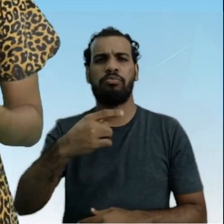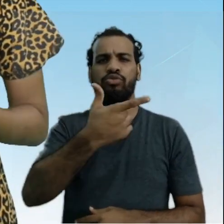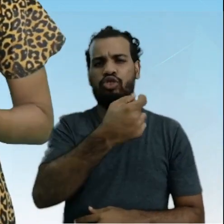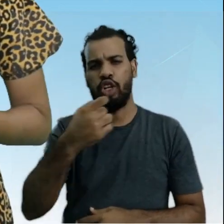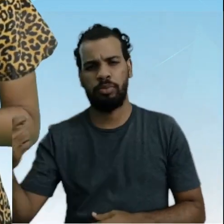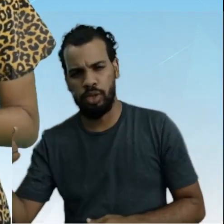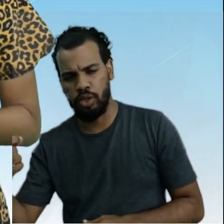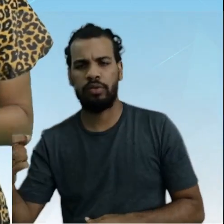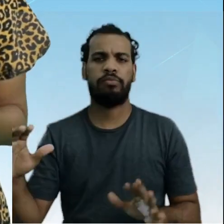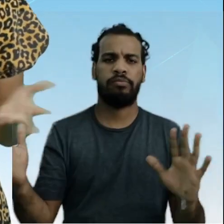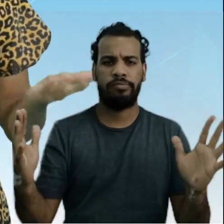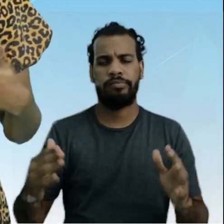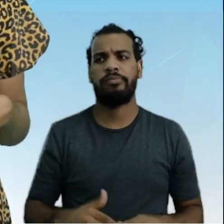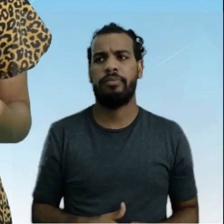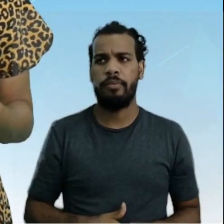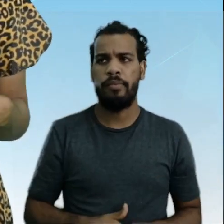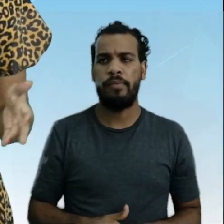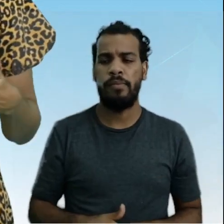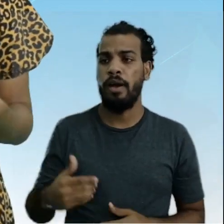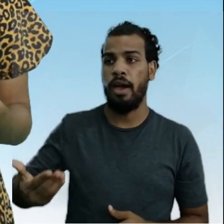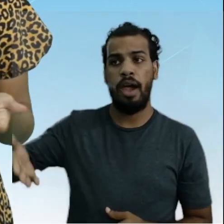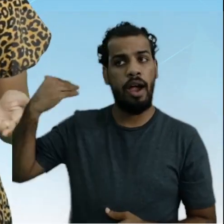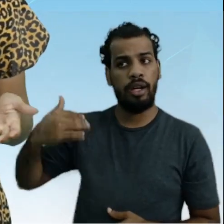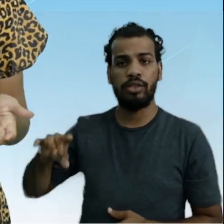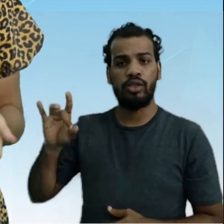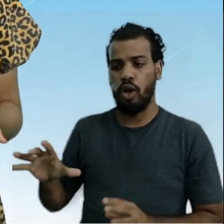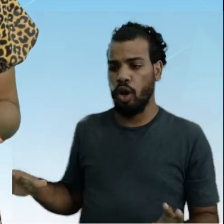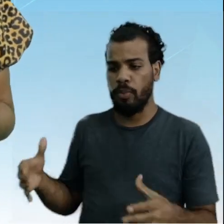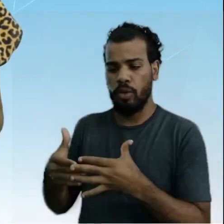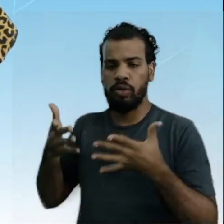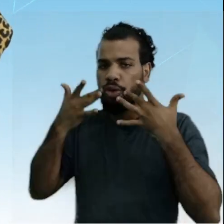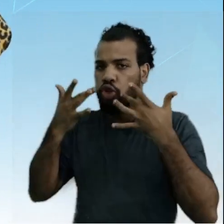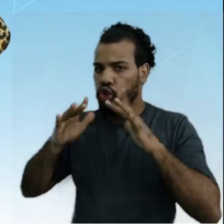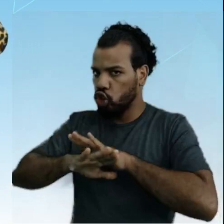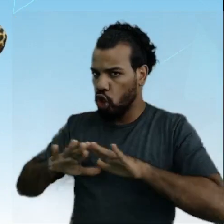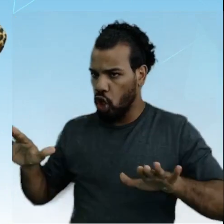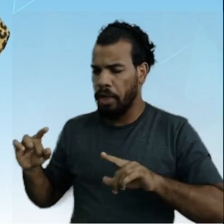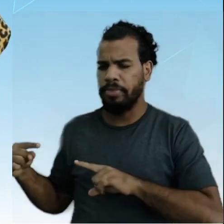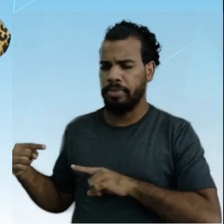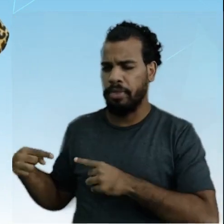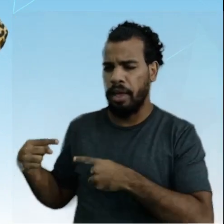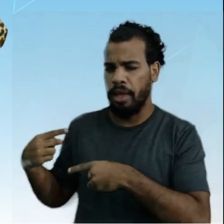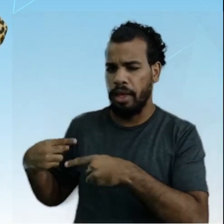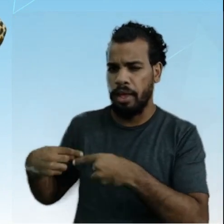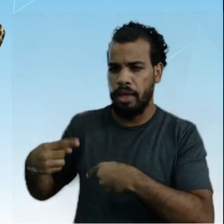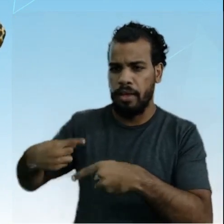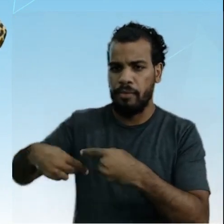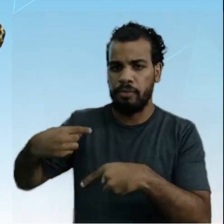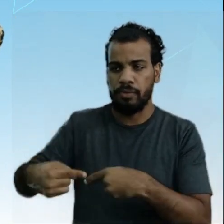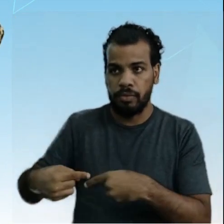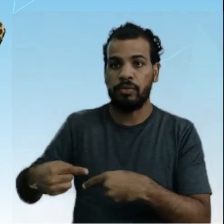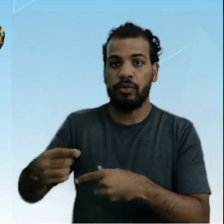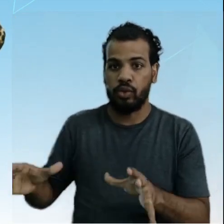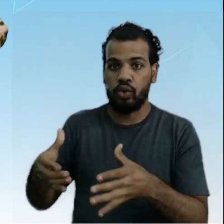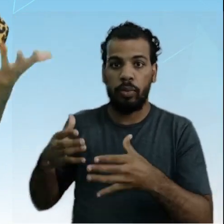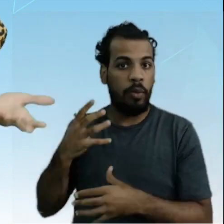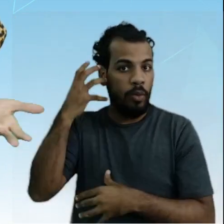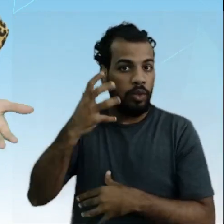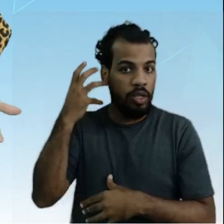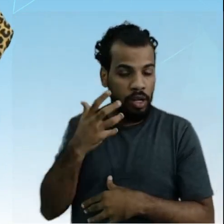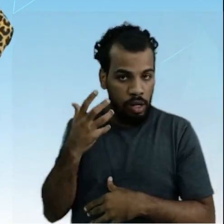2000. Anteriormente, eles eram somente um grupo teatral e depois foi desenvolvido para um grupo